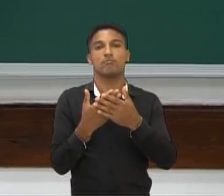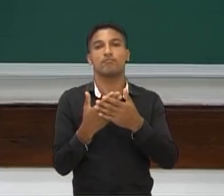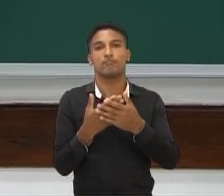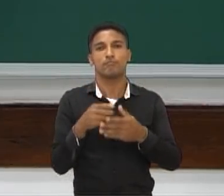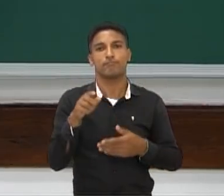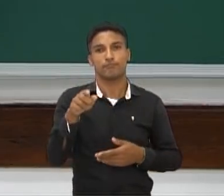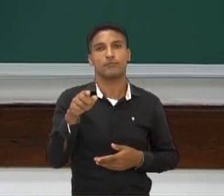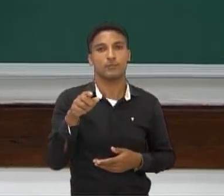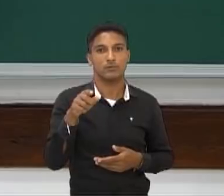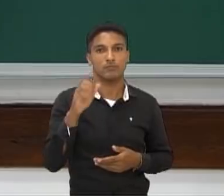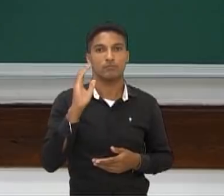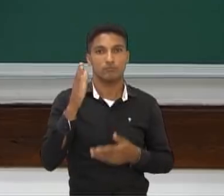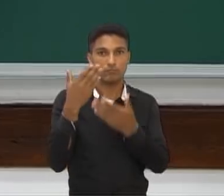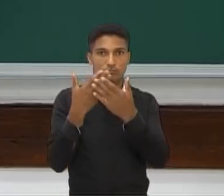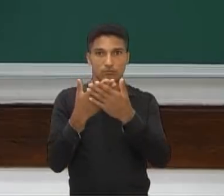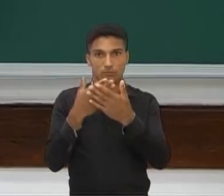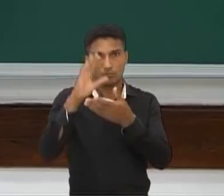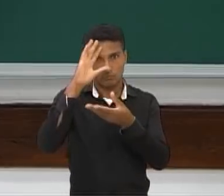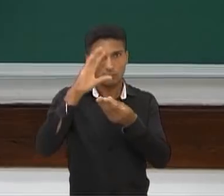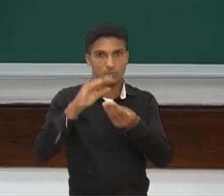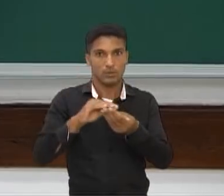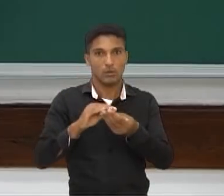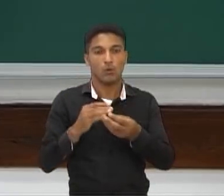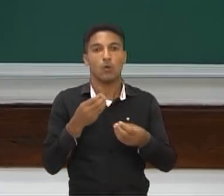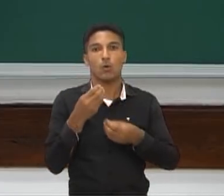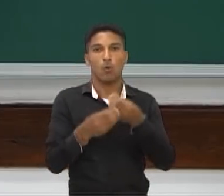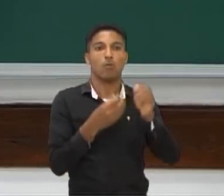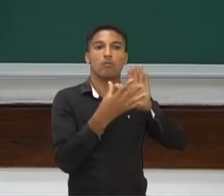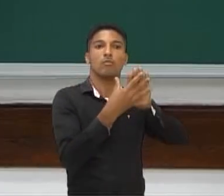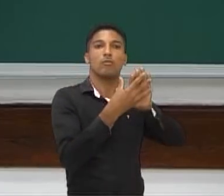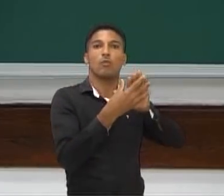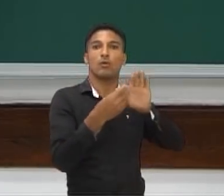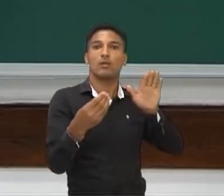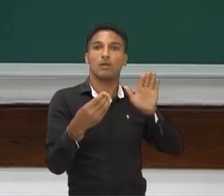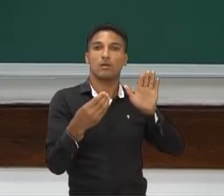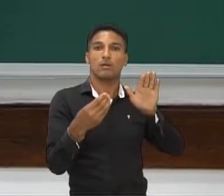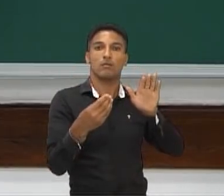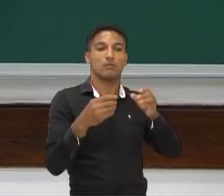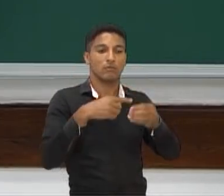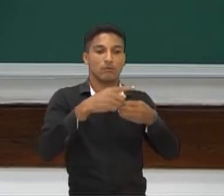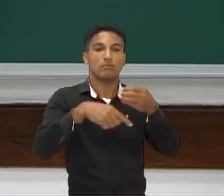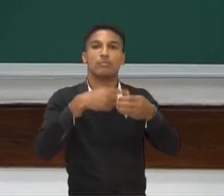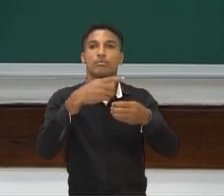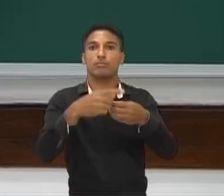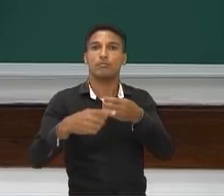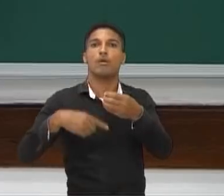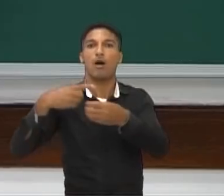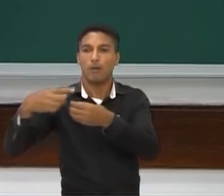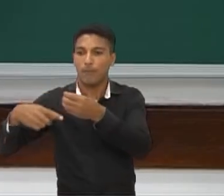certeza que você compreendeu a evolução dos modelos atômicos. Desejo a